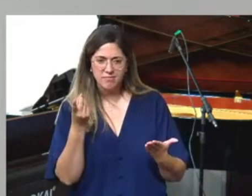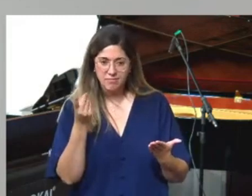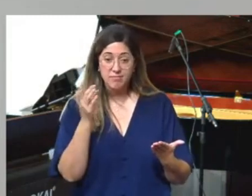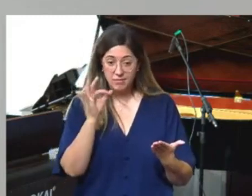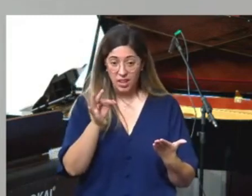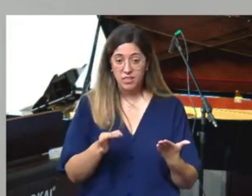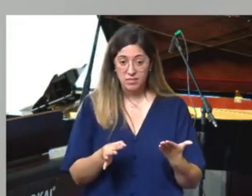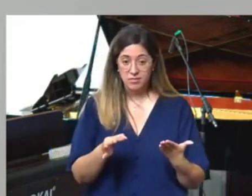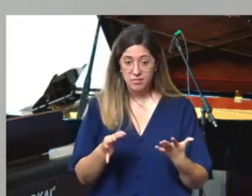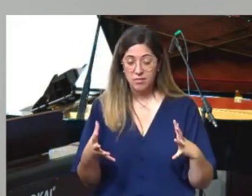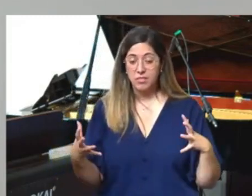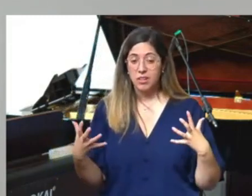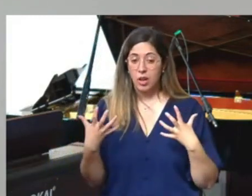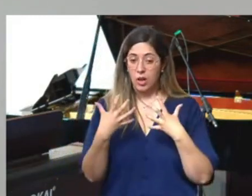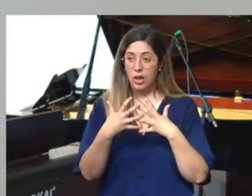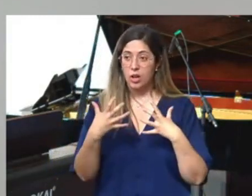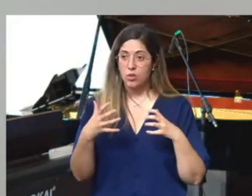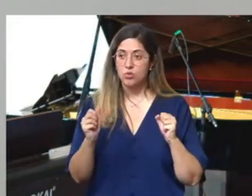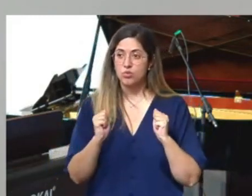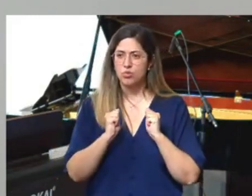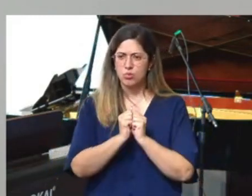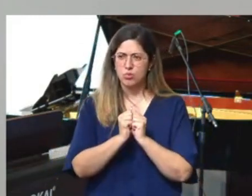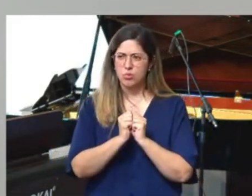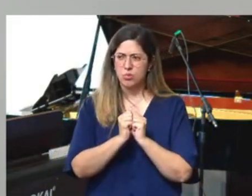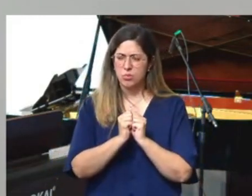luz do seu contexto.